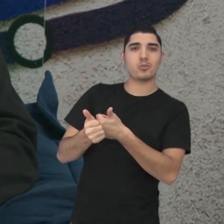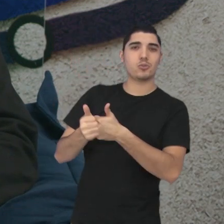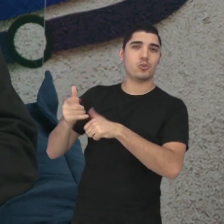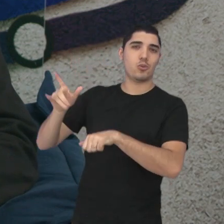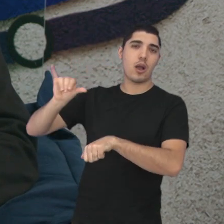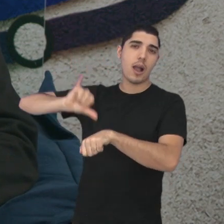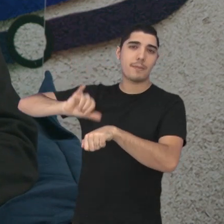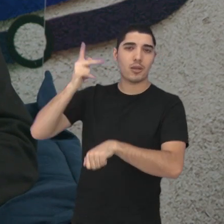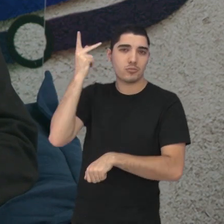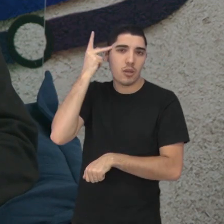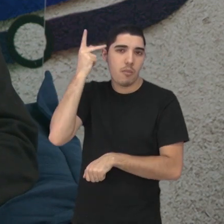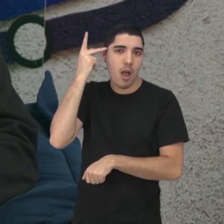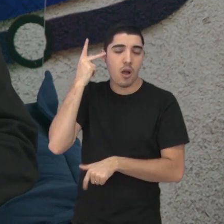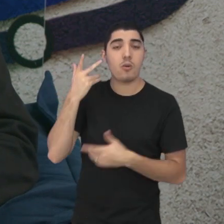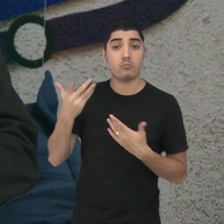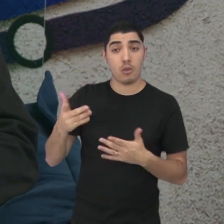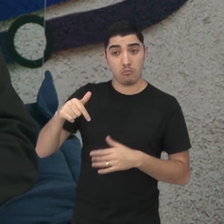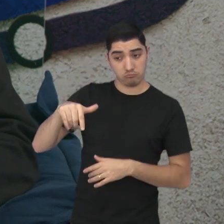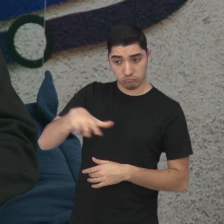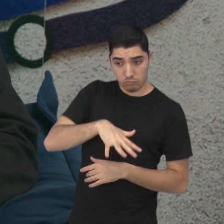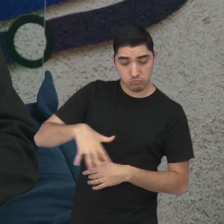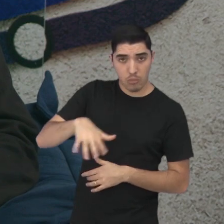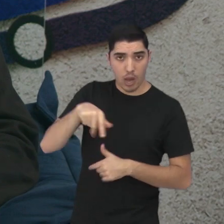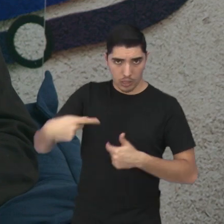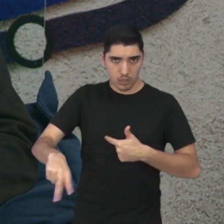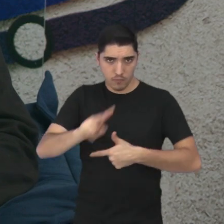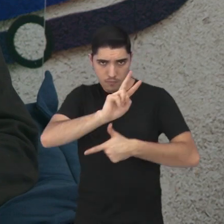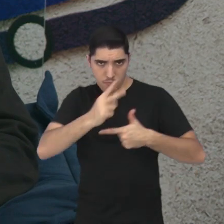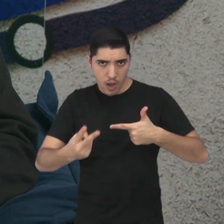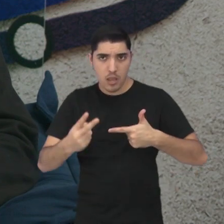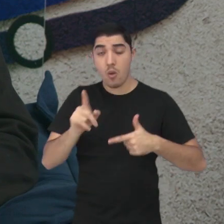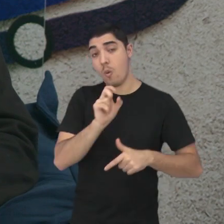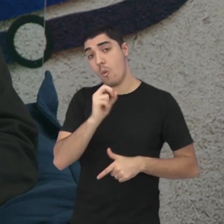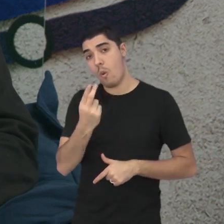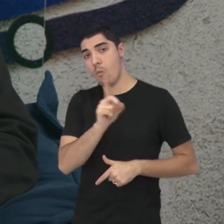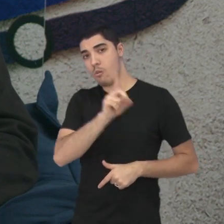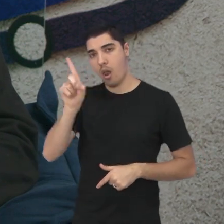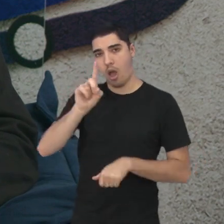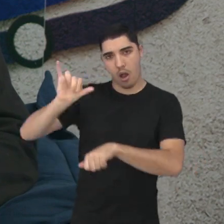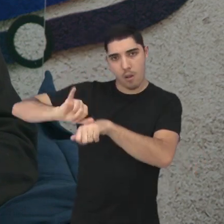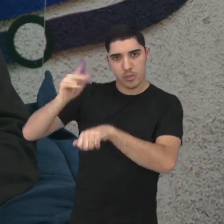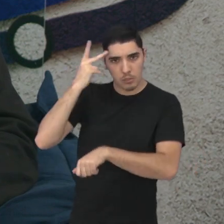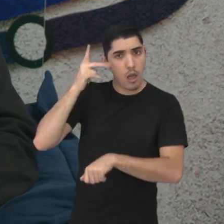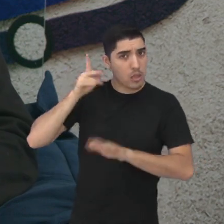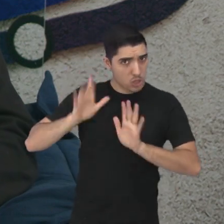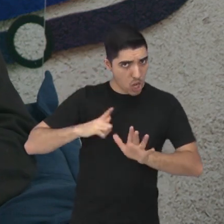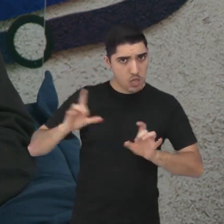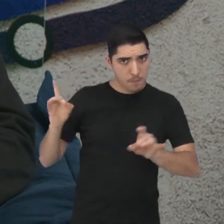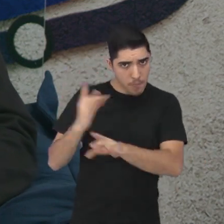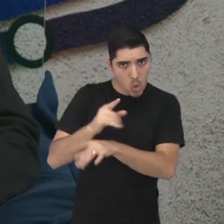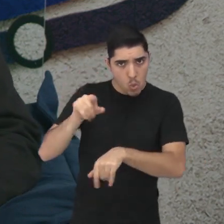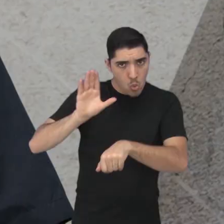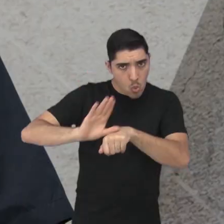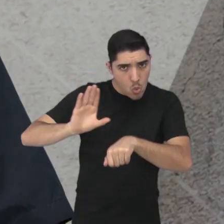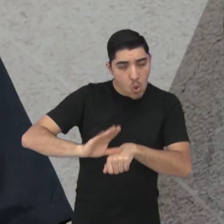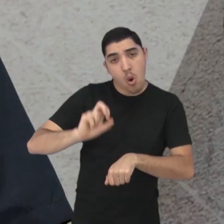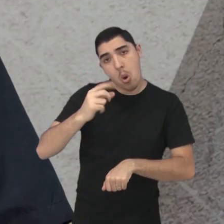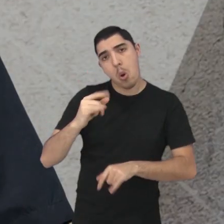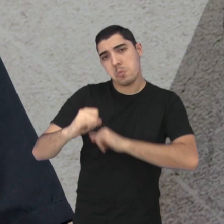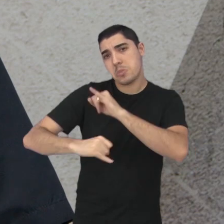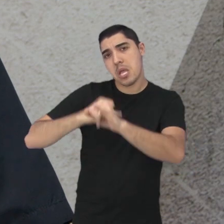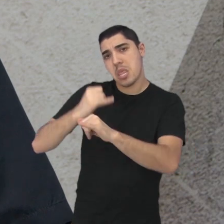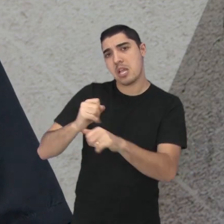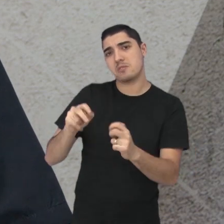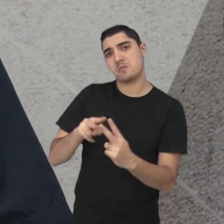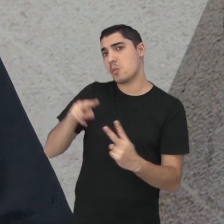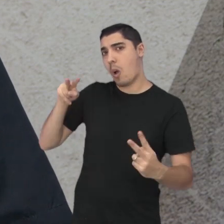exemplo, né? Aqui na nossa região e em São Paulo, existem esses cursos ou até pela internet? Eu